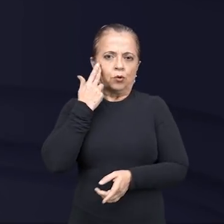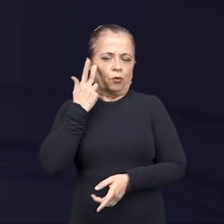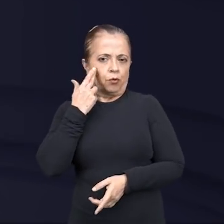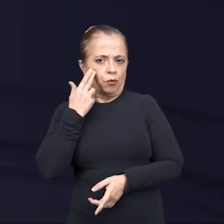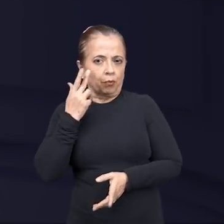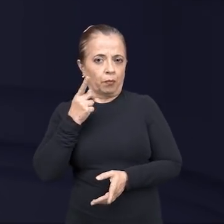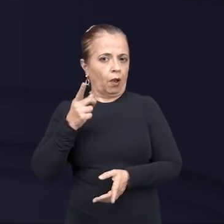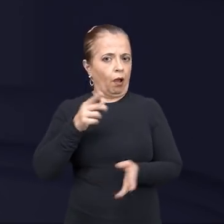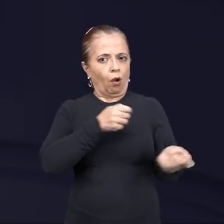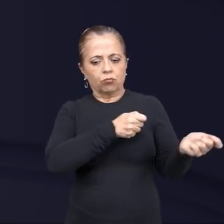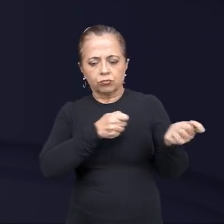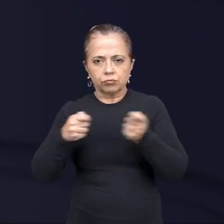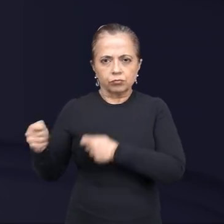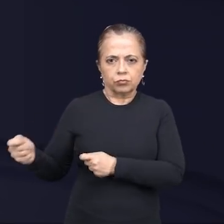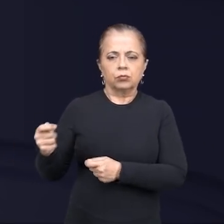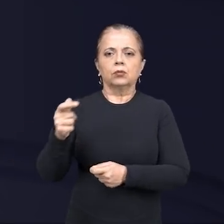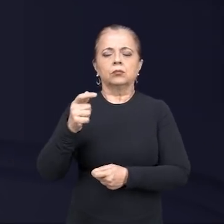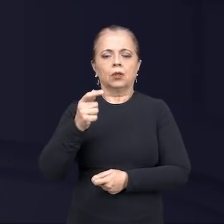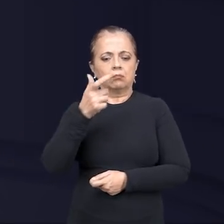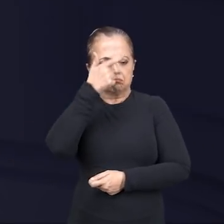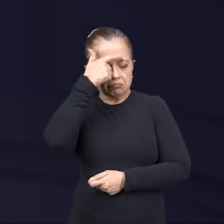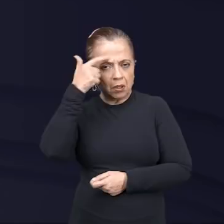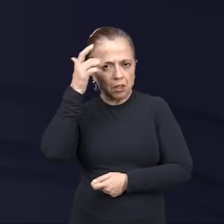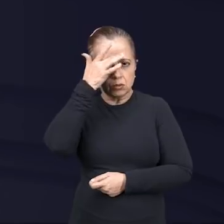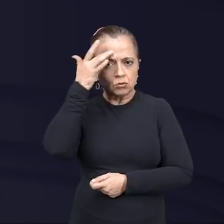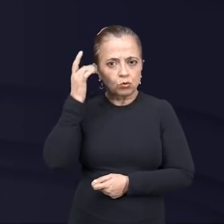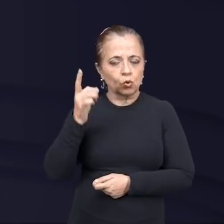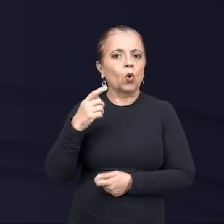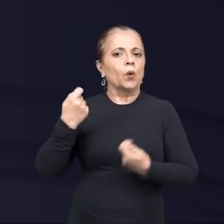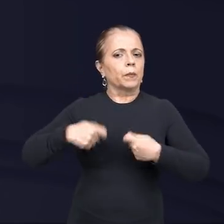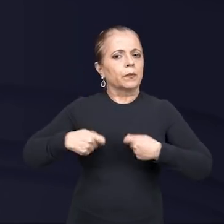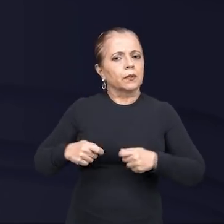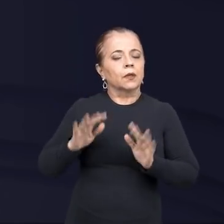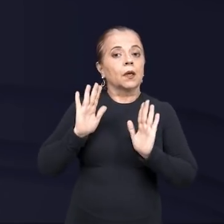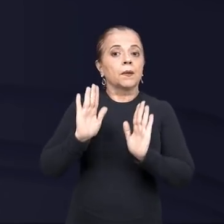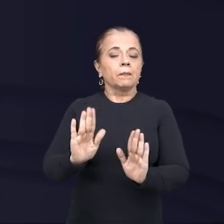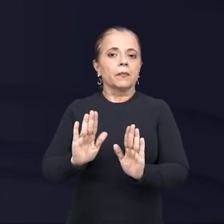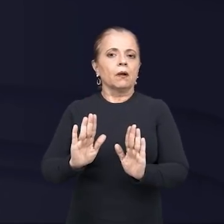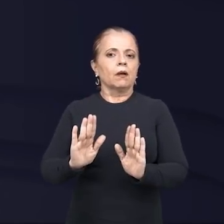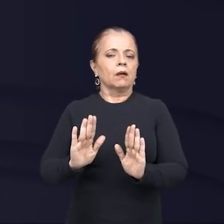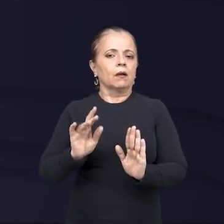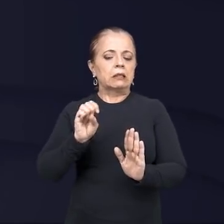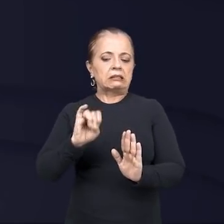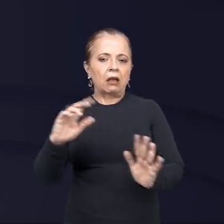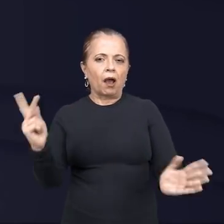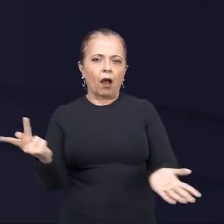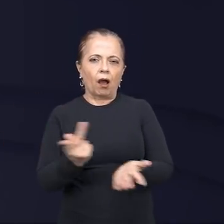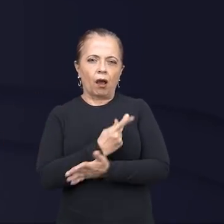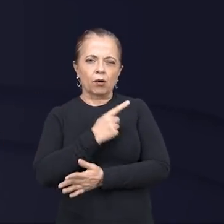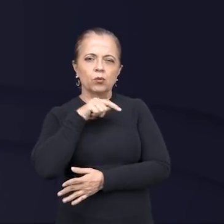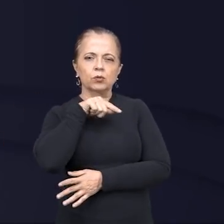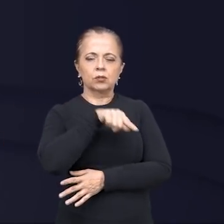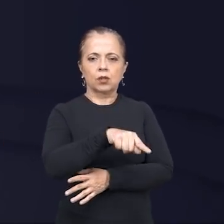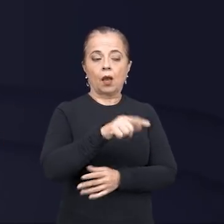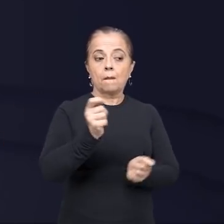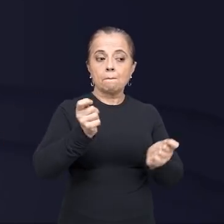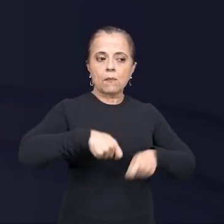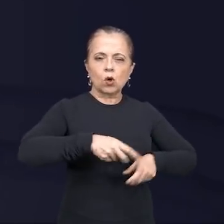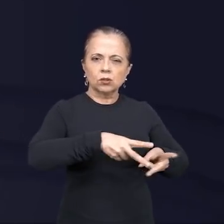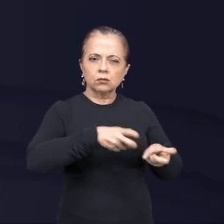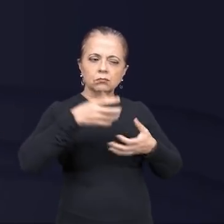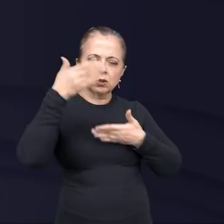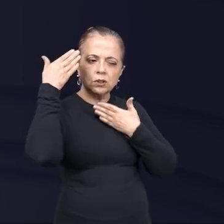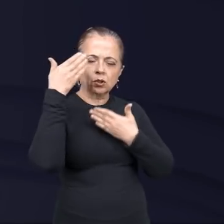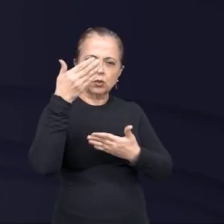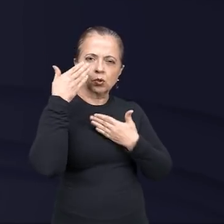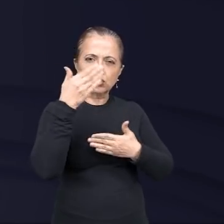né, que uma morte merece, mas não significa dizer que quando você tem um acidente e uma possibilidade